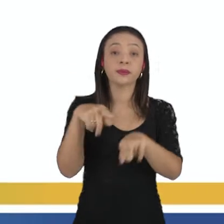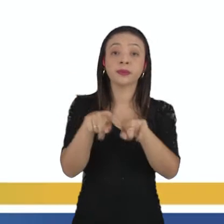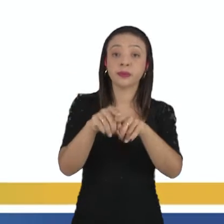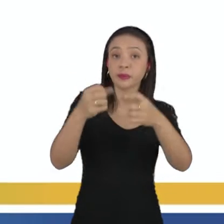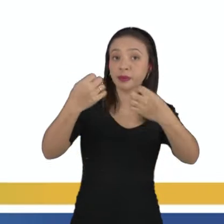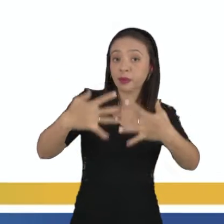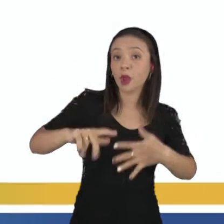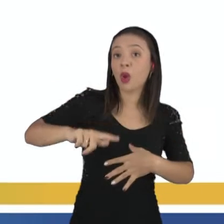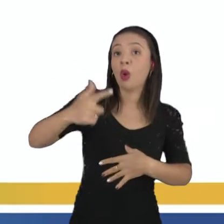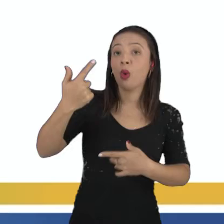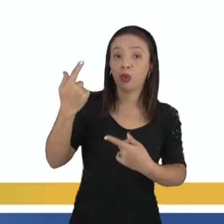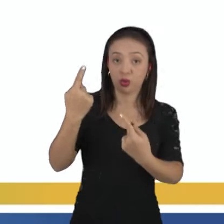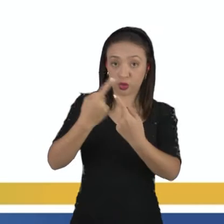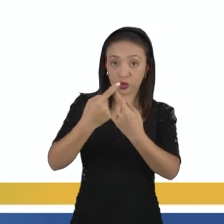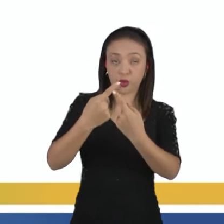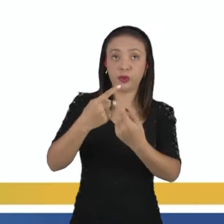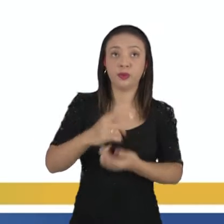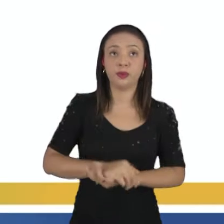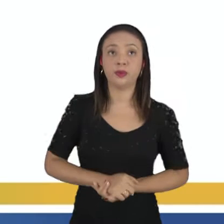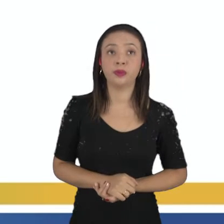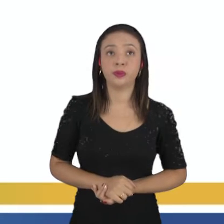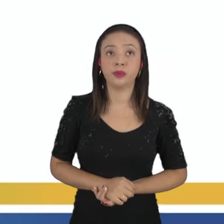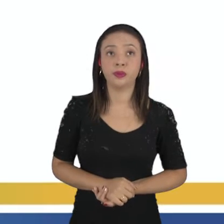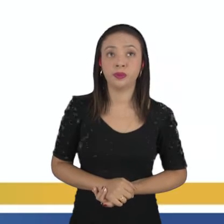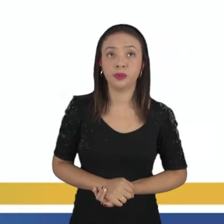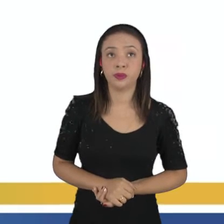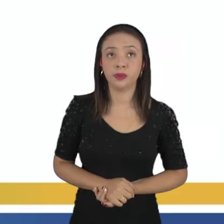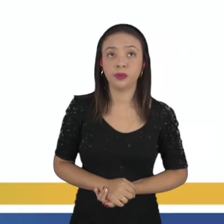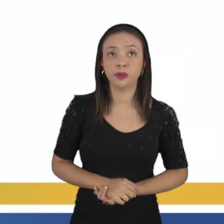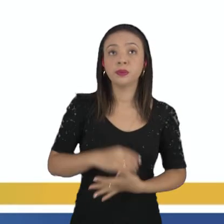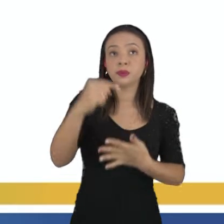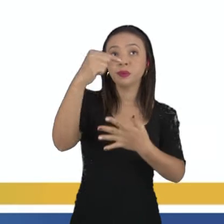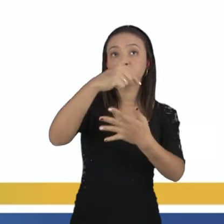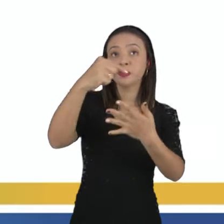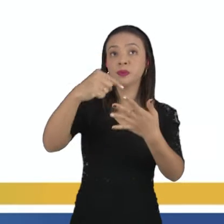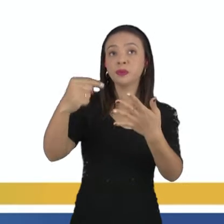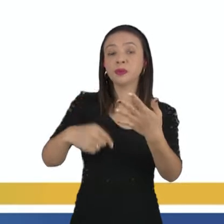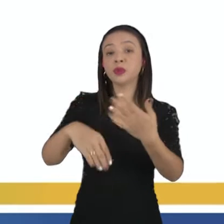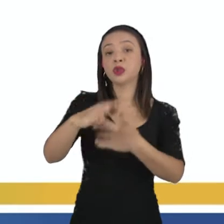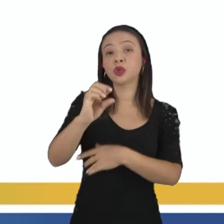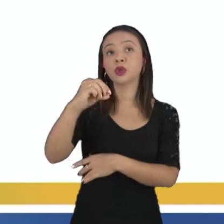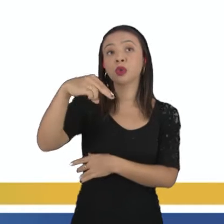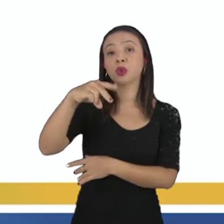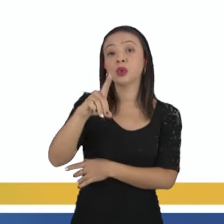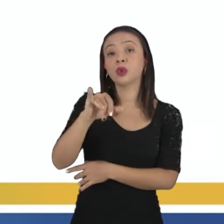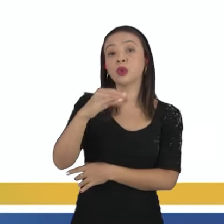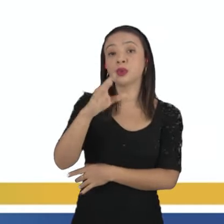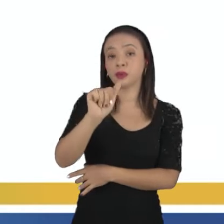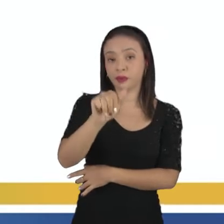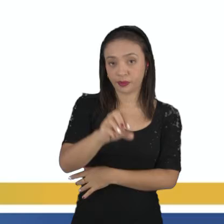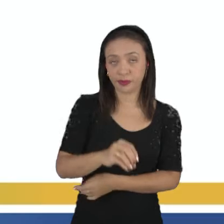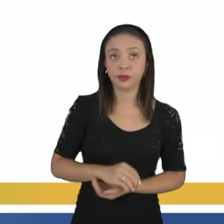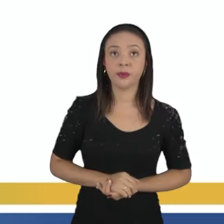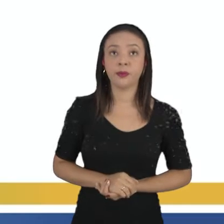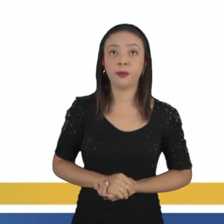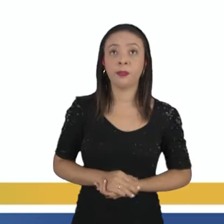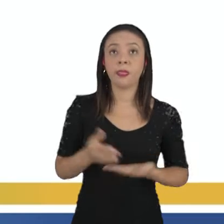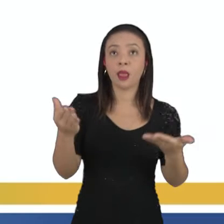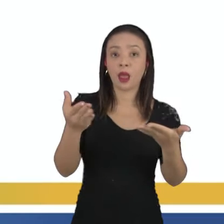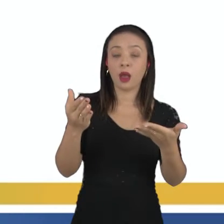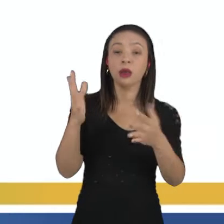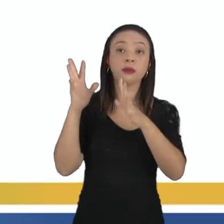falar sobre outros. Próximo, operadores de condição. Já falamos sobre alguns, agora nós